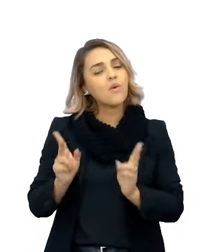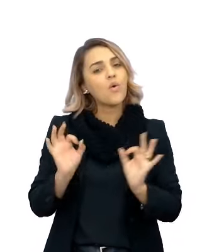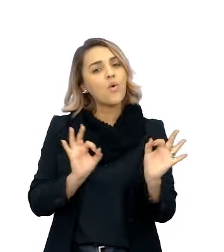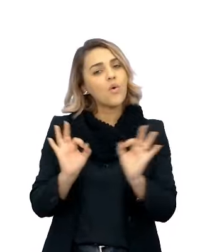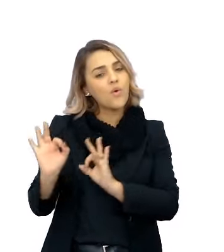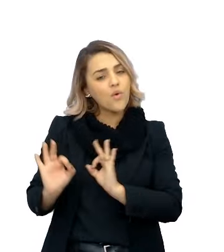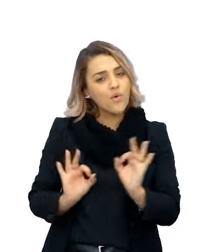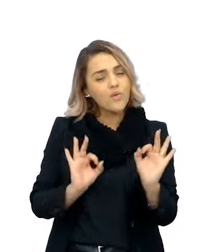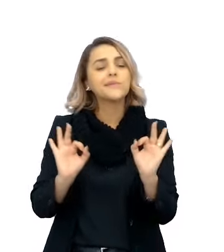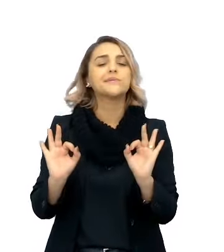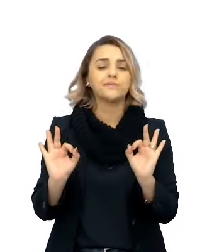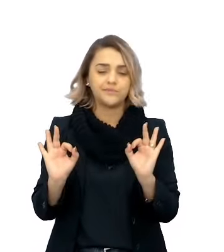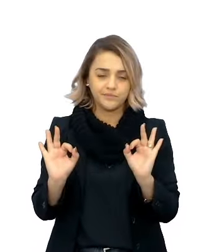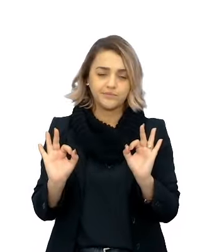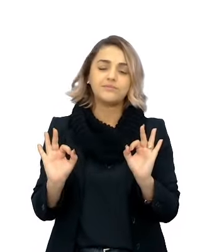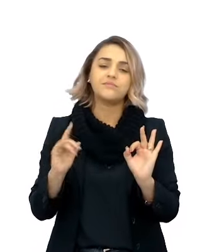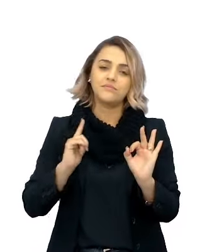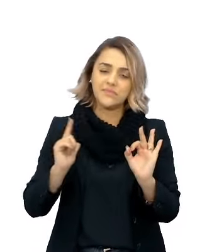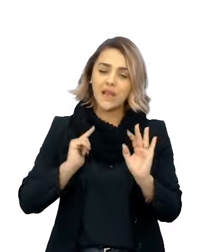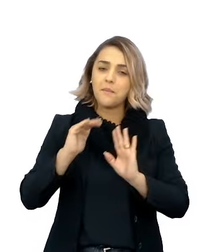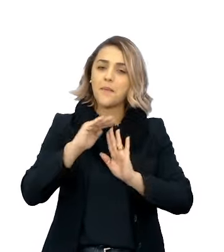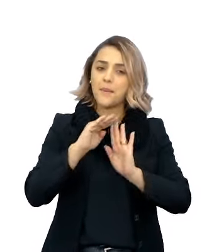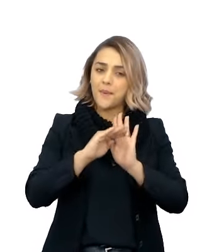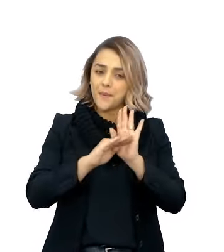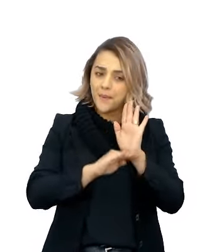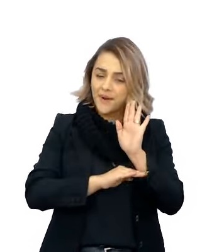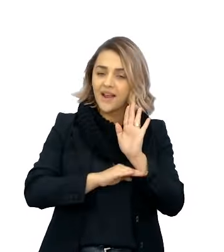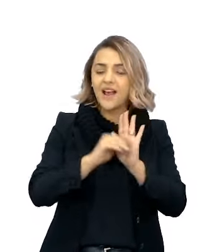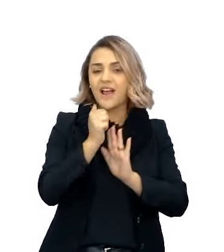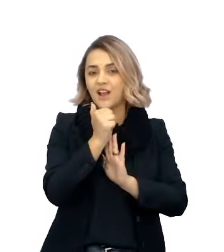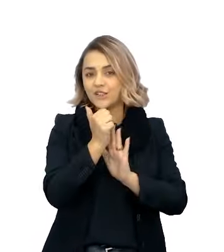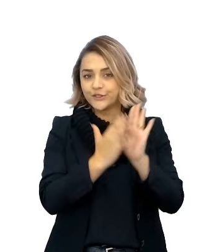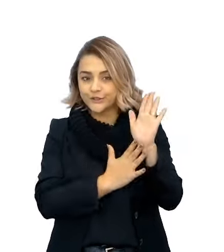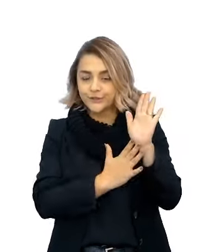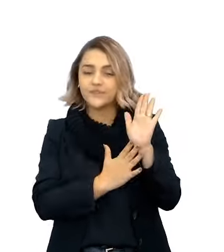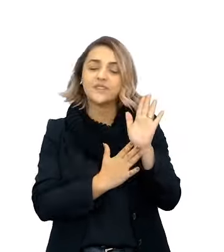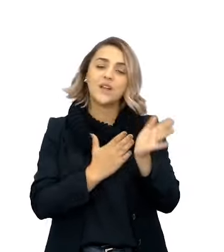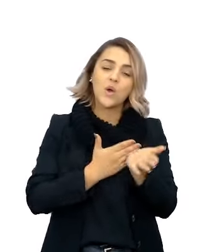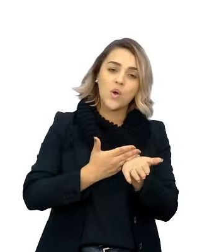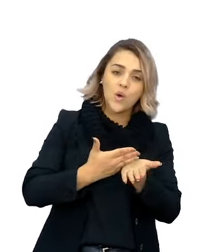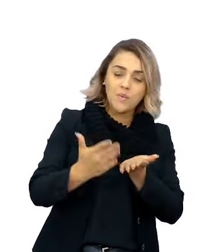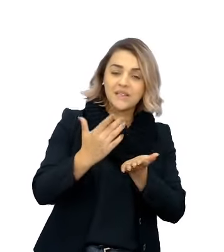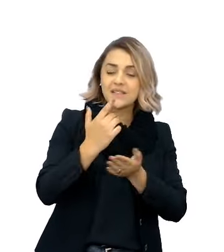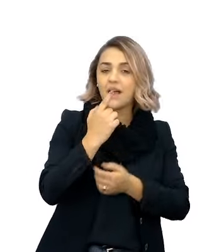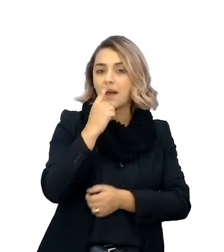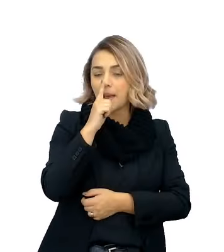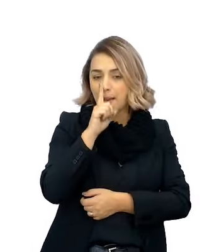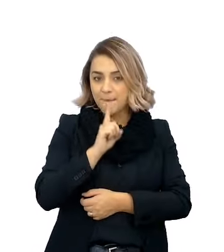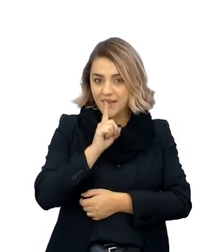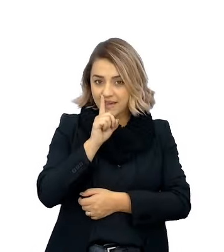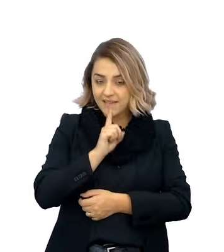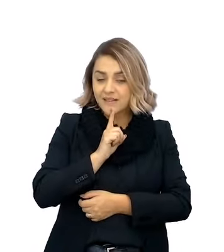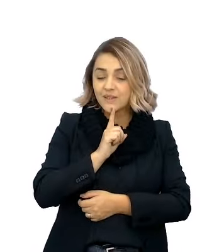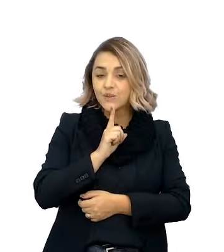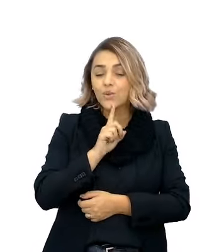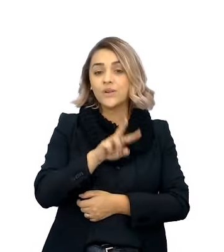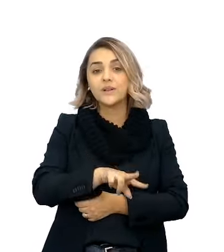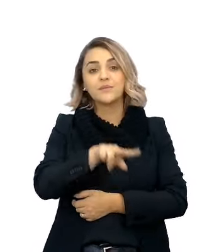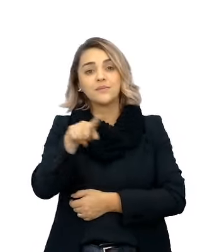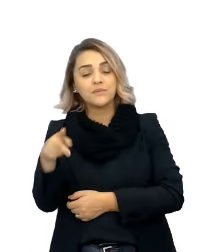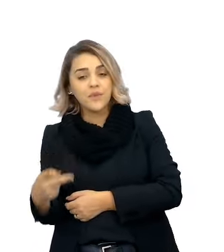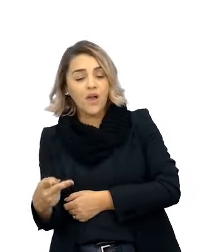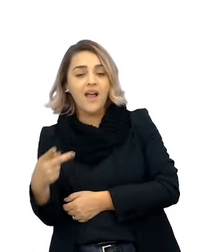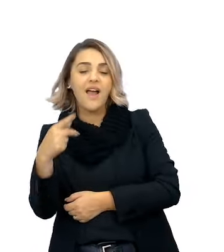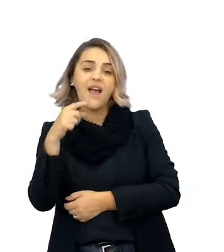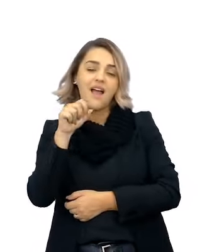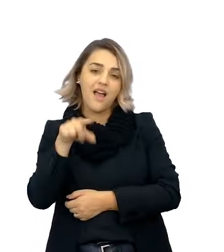relação àquela sequência de atividade do material. Então, iniciamos ali no amarelinho e depois aqui no azul a